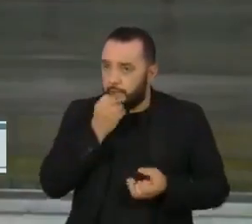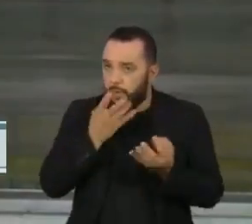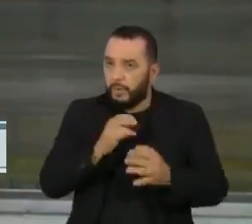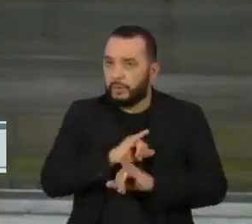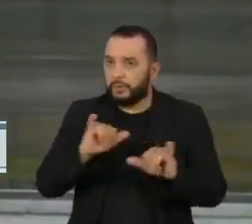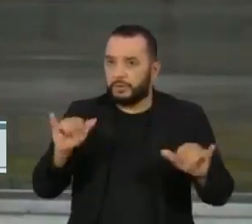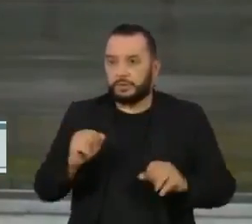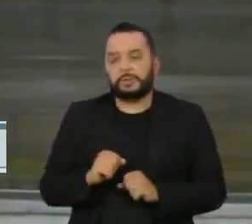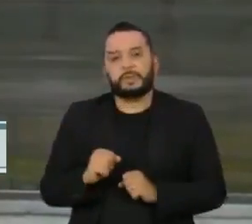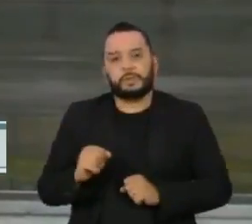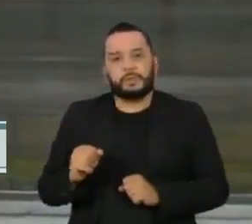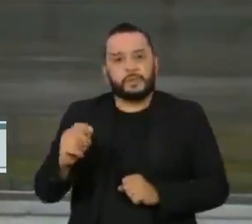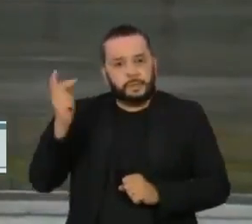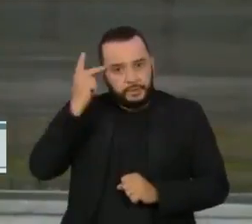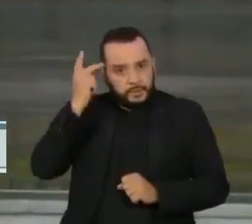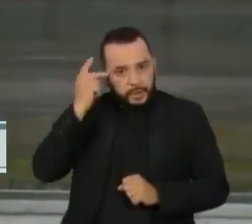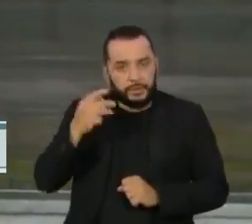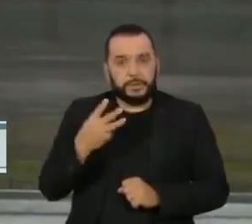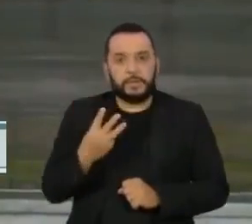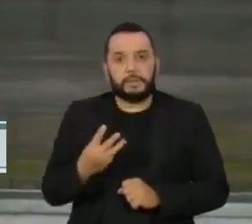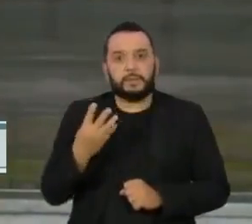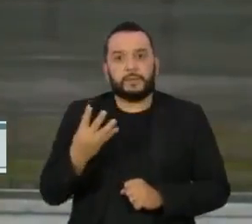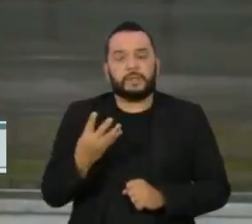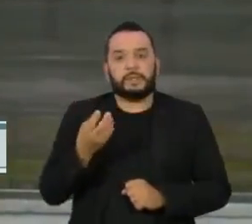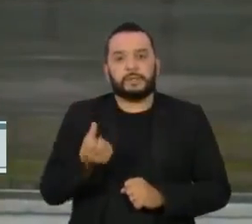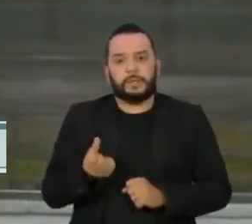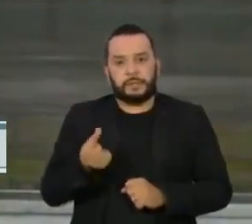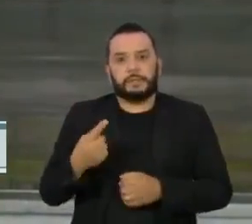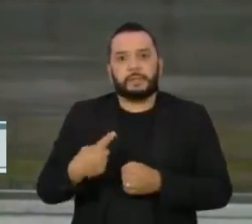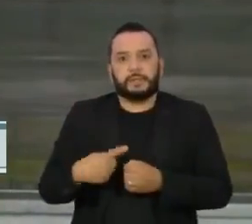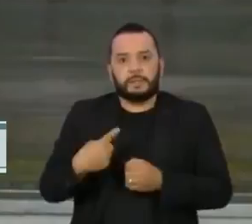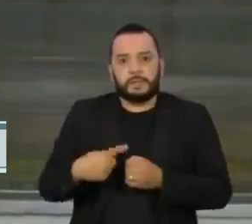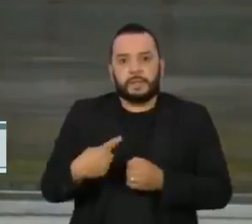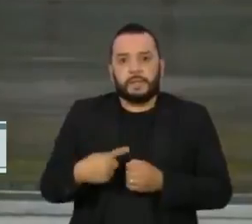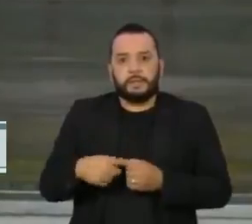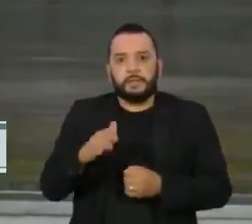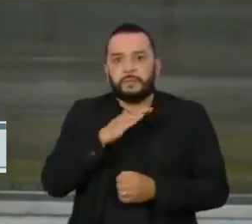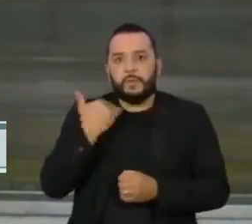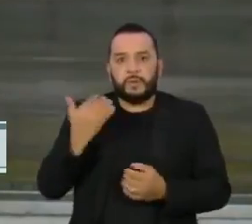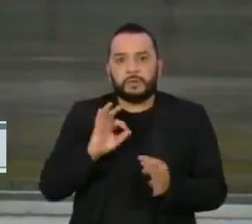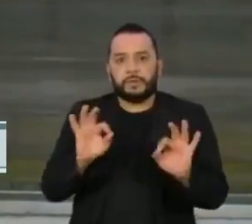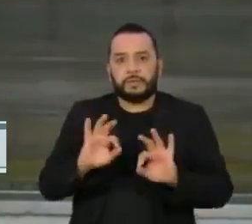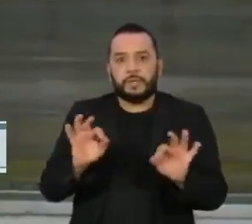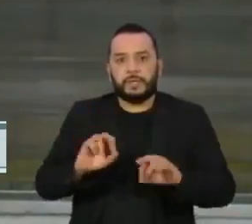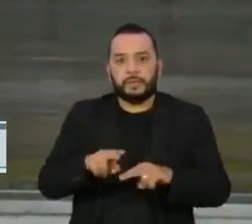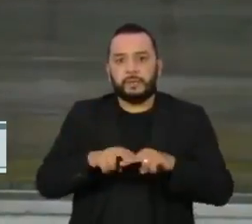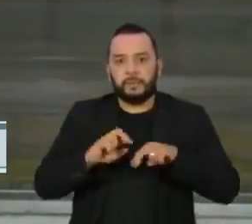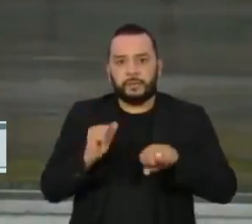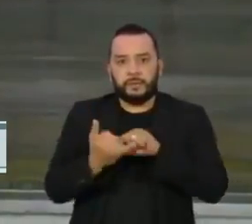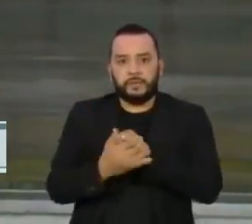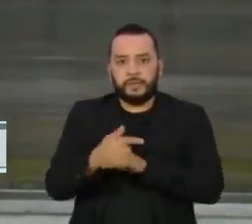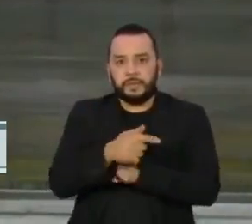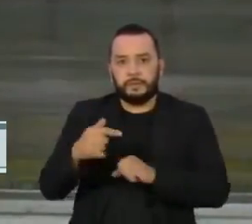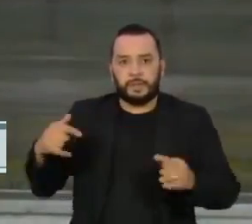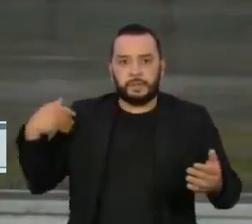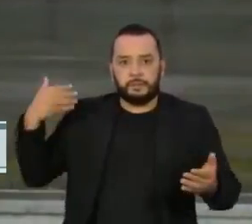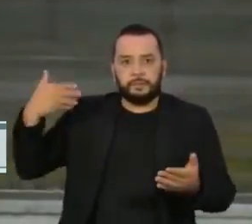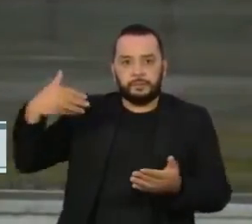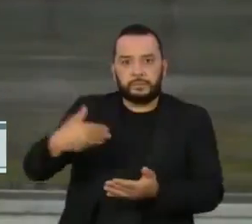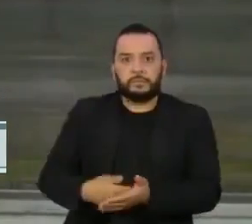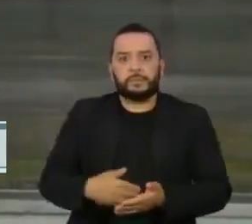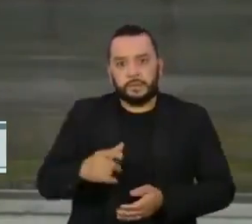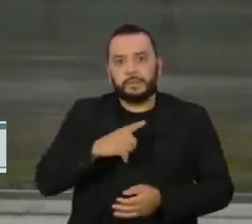São Paulo registra 346 cidades sem nenhum óbito por Covid na última semana. Isso é uma